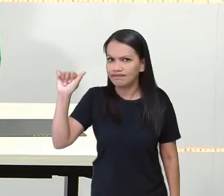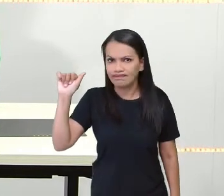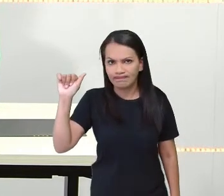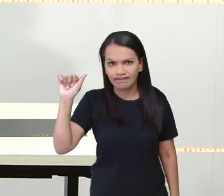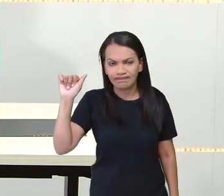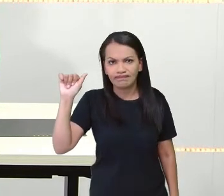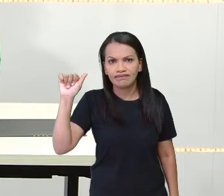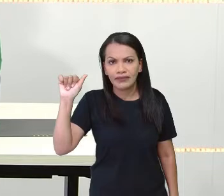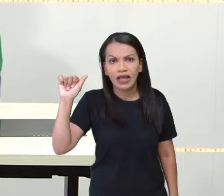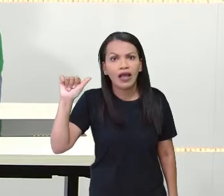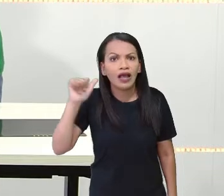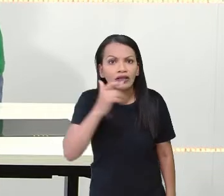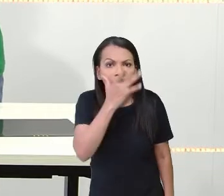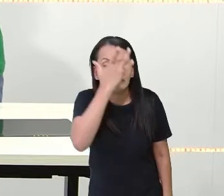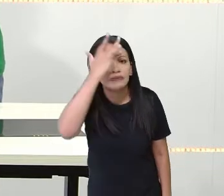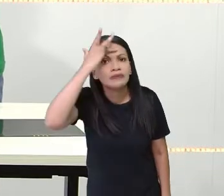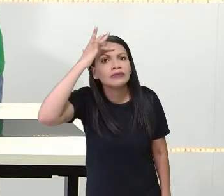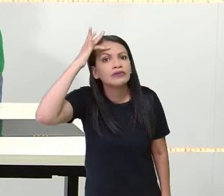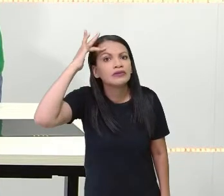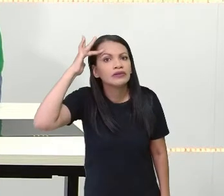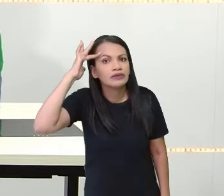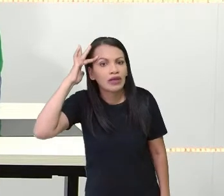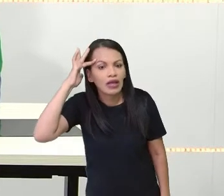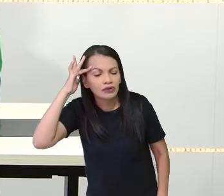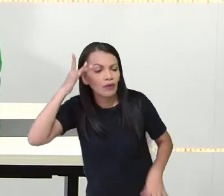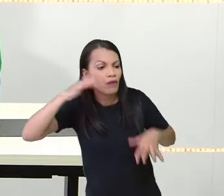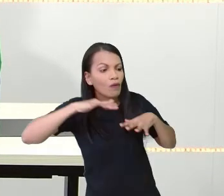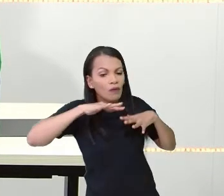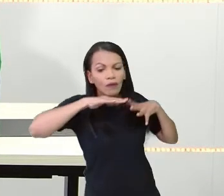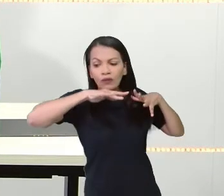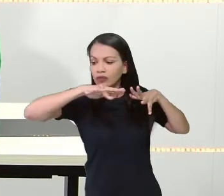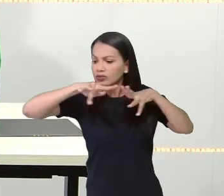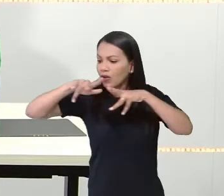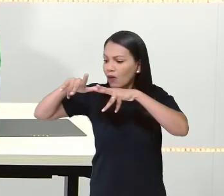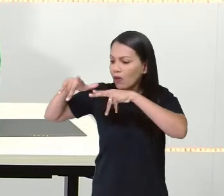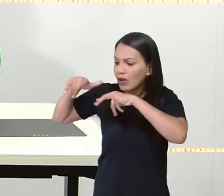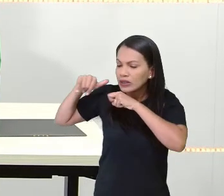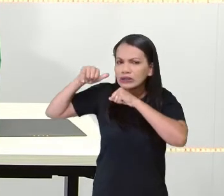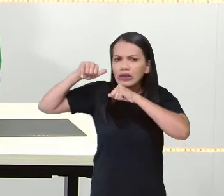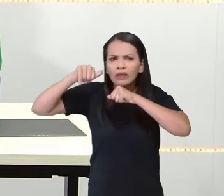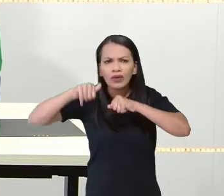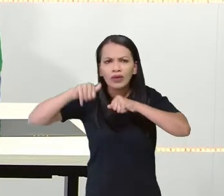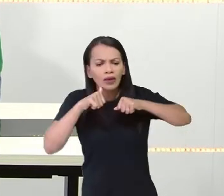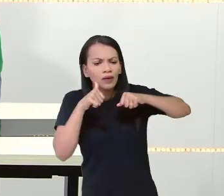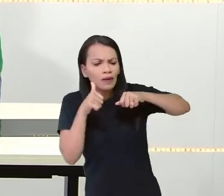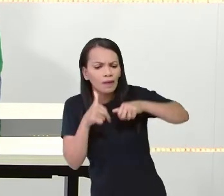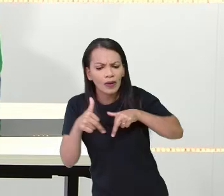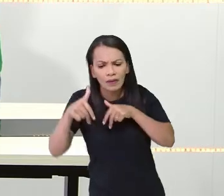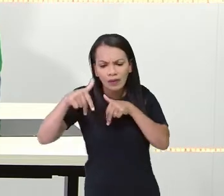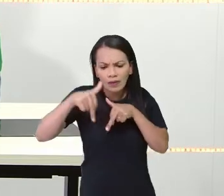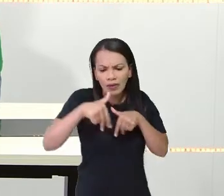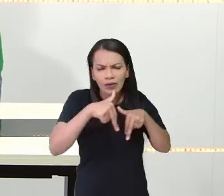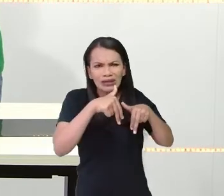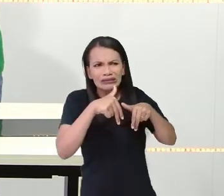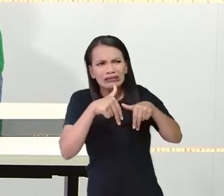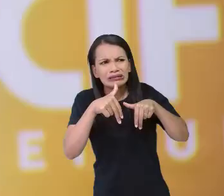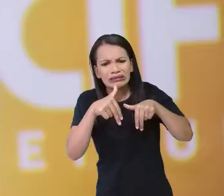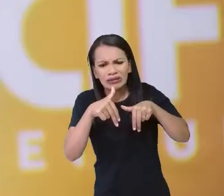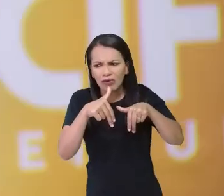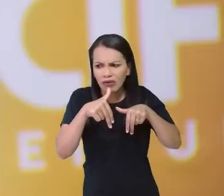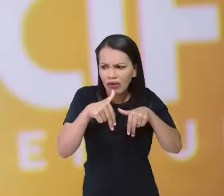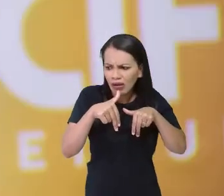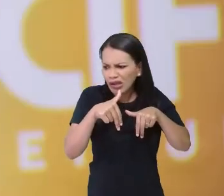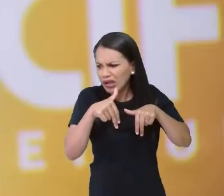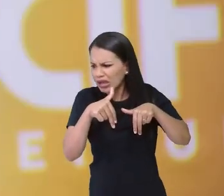as pessoas, os animais estavam passando por uma seca